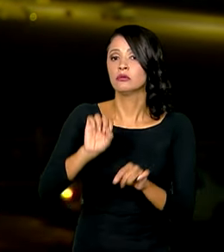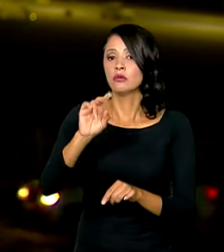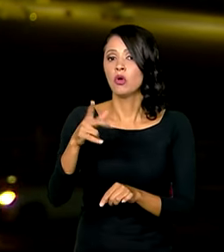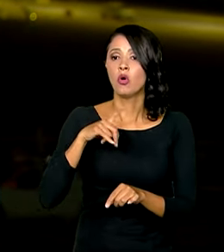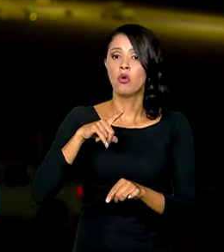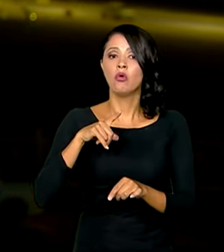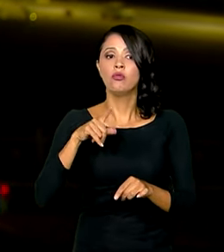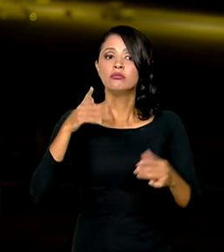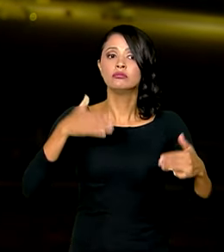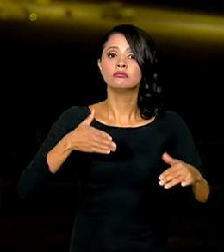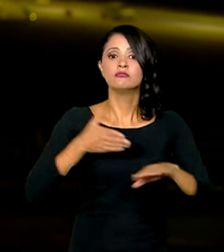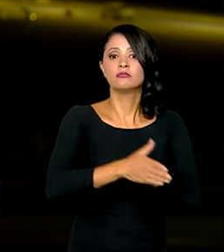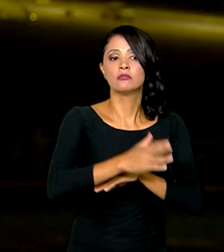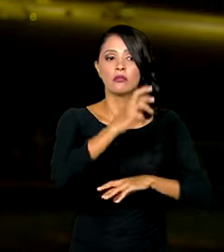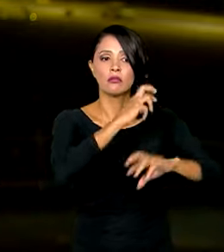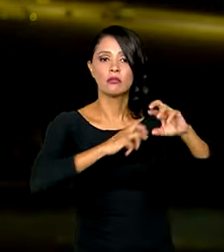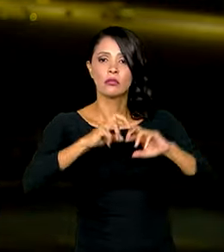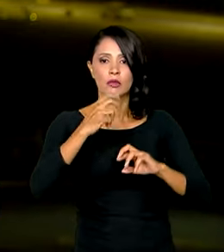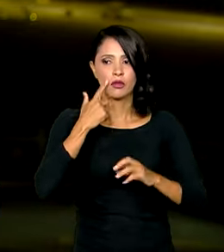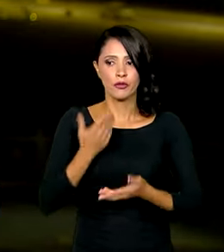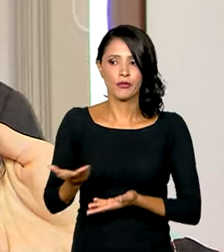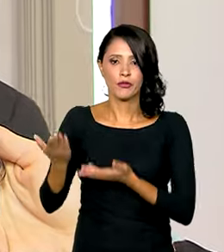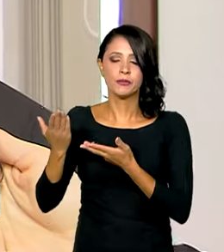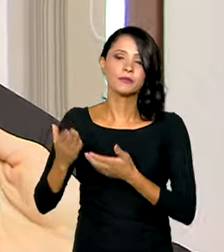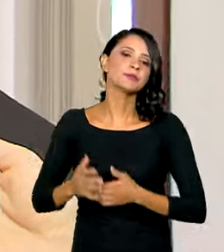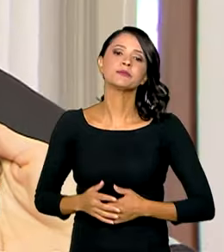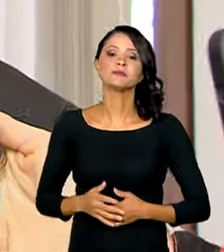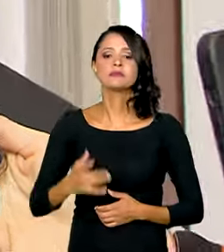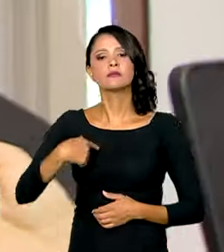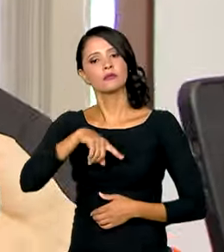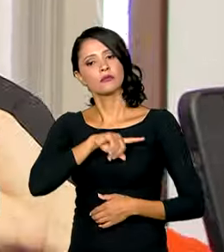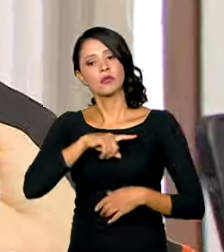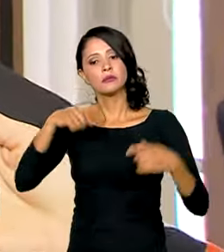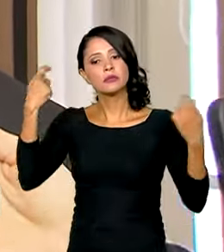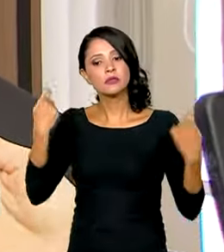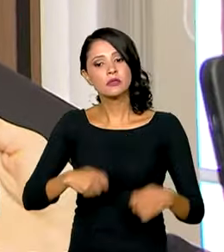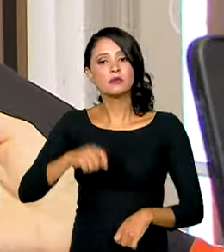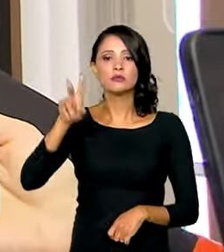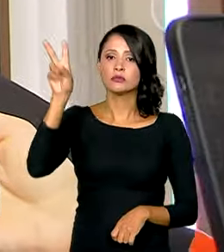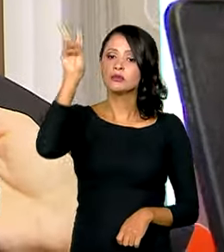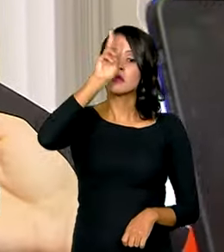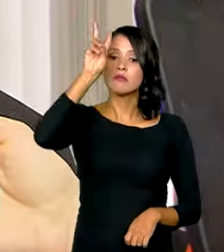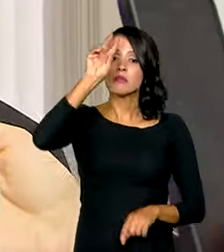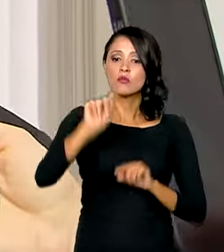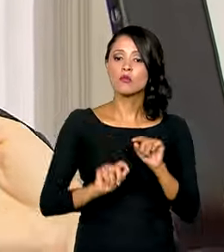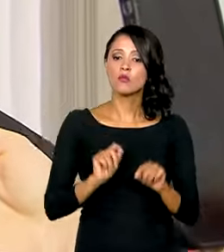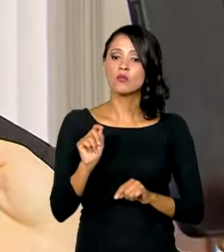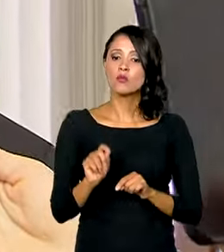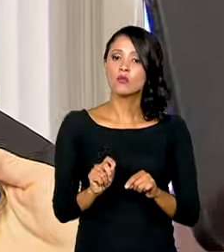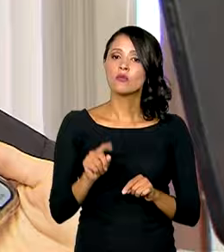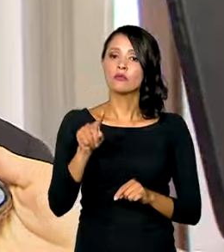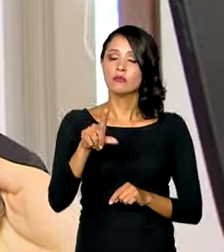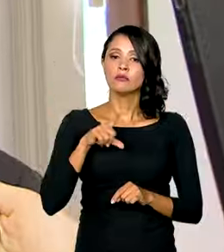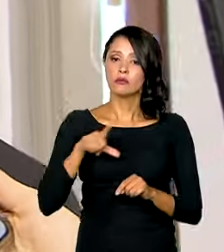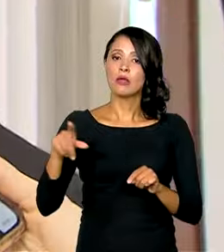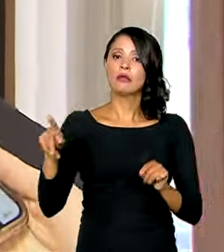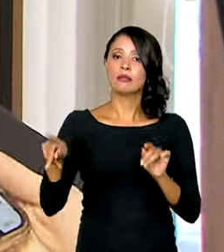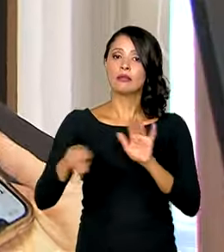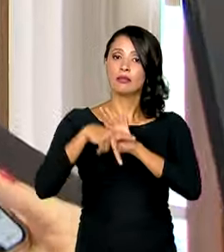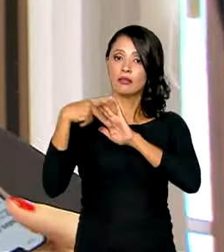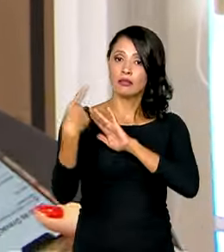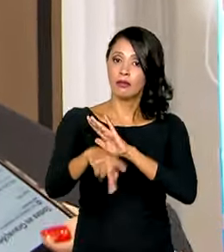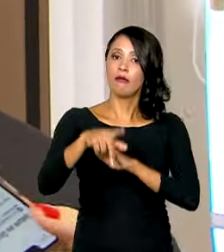a privacidade invadida. Vamos ouvi-lo. Nós temos que lembrar que vigora no Brasil